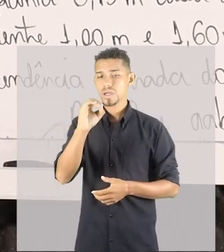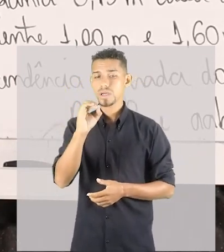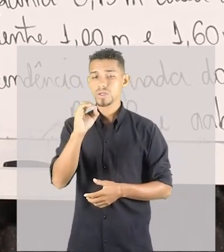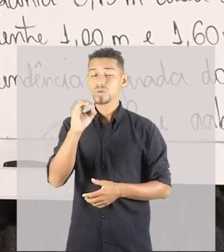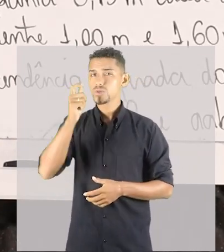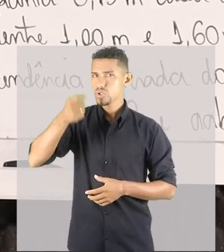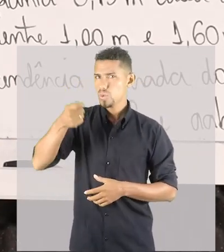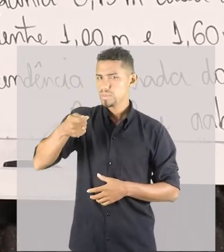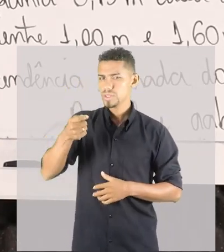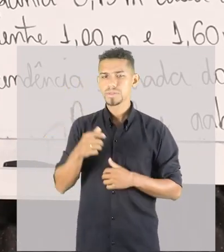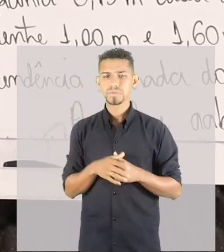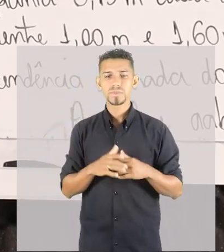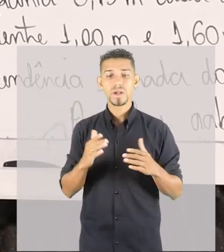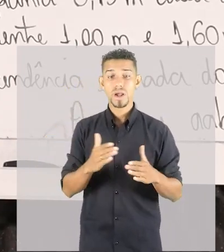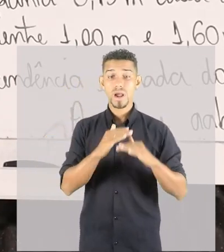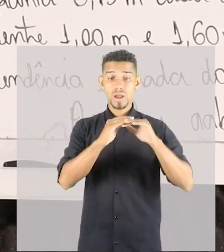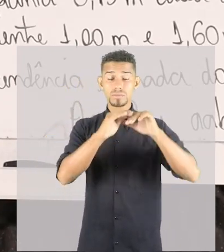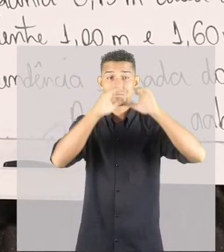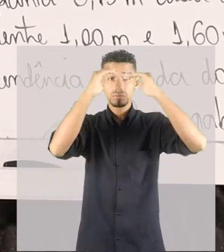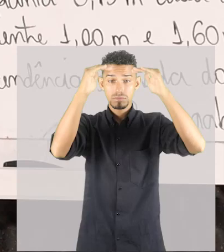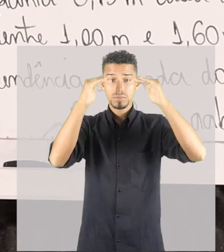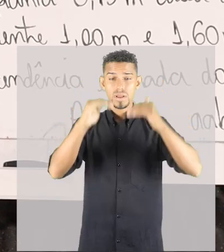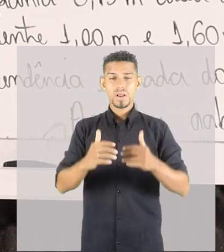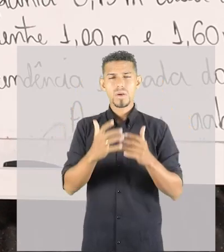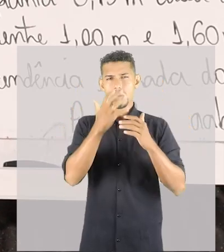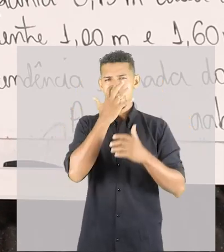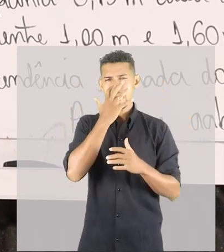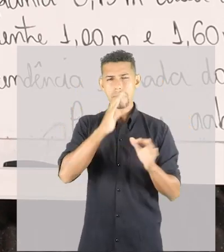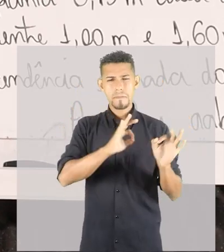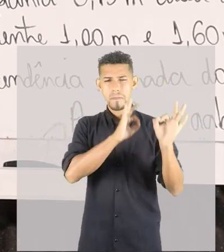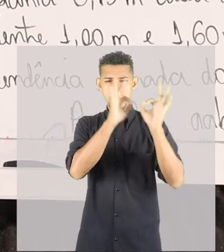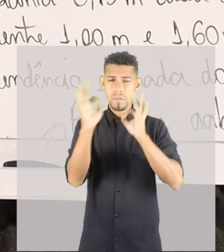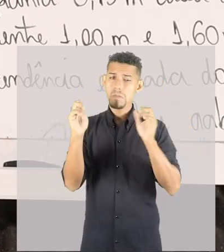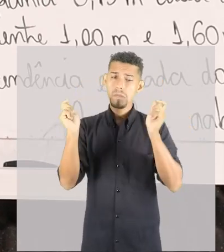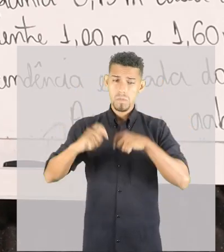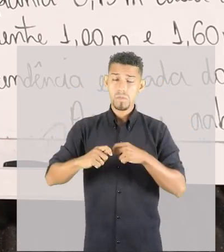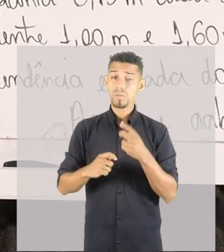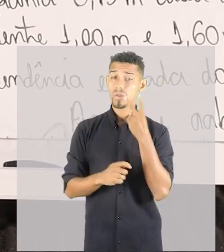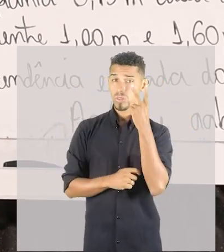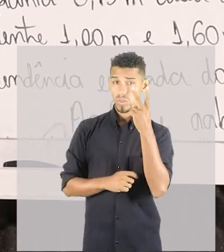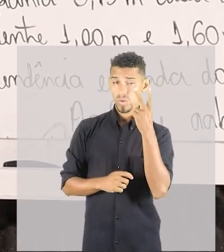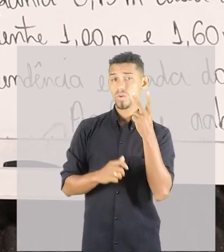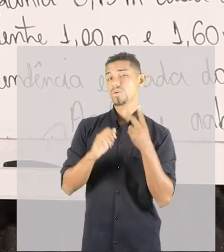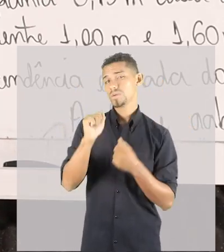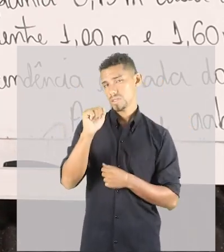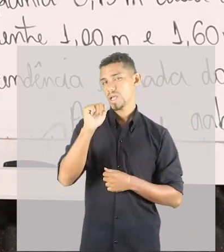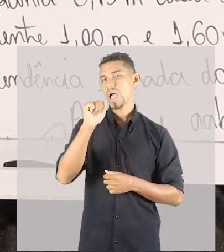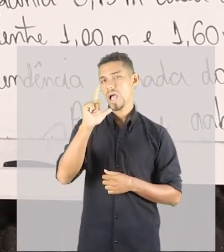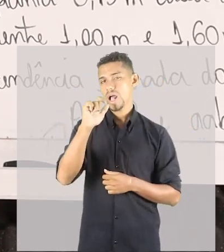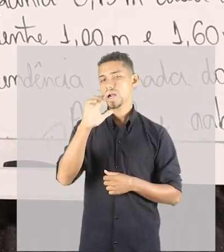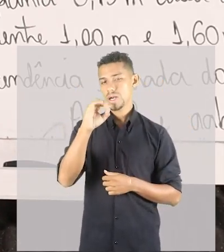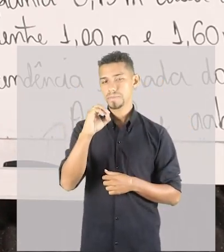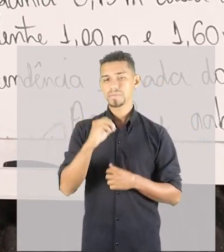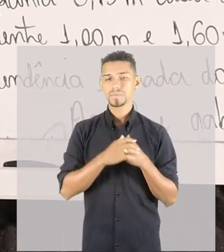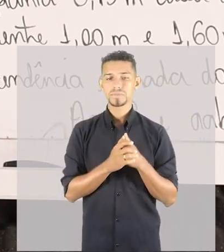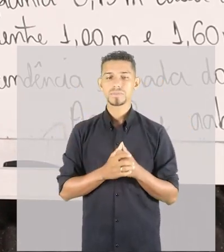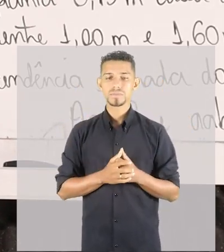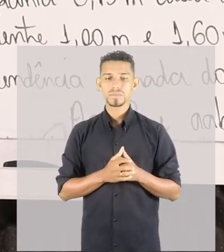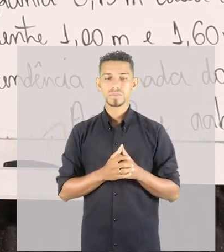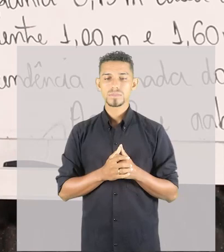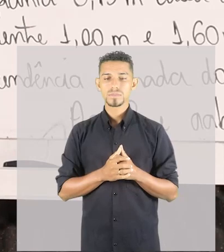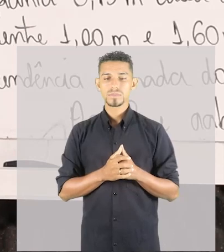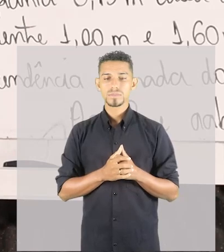dominante. Quando a gente vem aqui para o meio, você vai observar que a gente pode adicionar 2 alelos dominantes. E aí ficaria